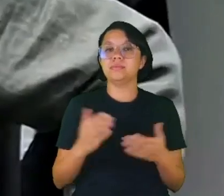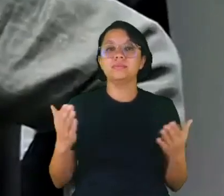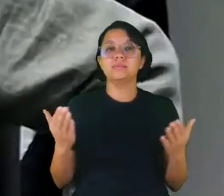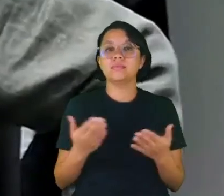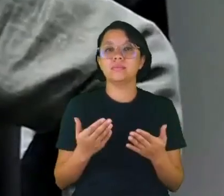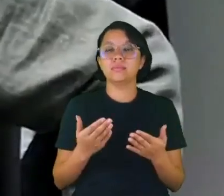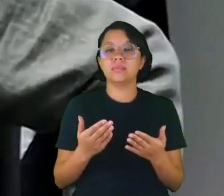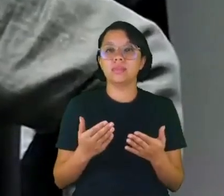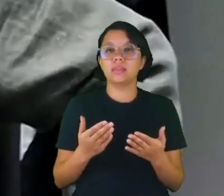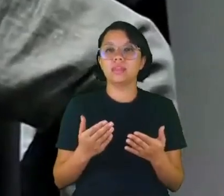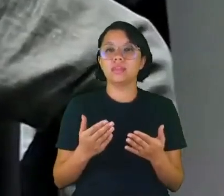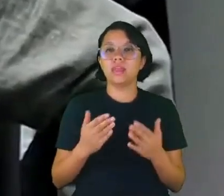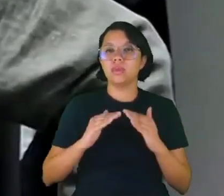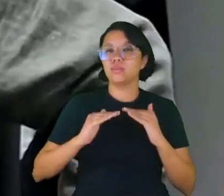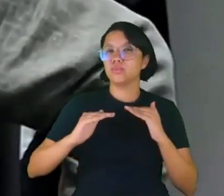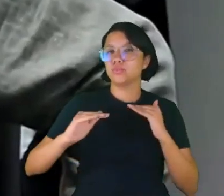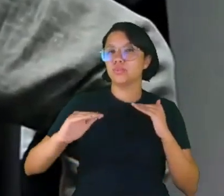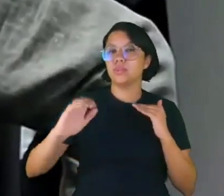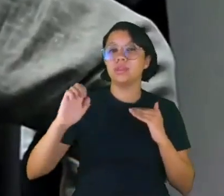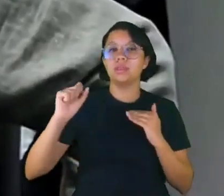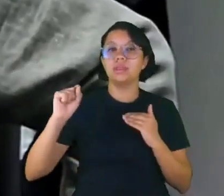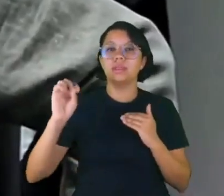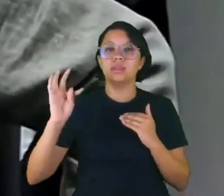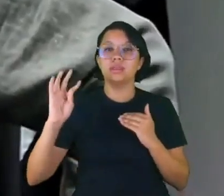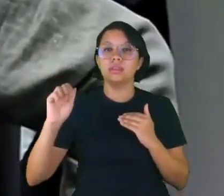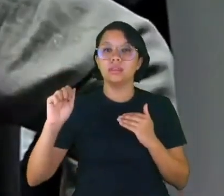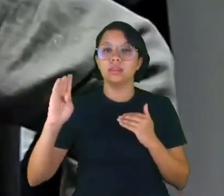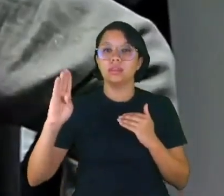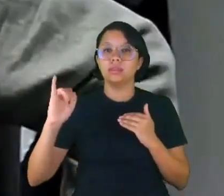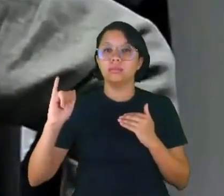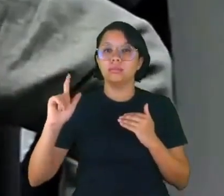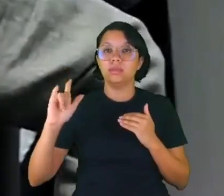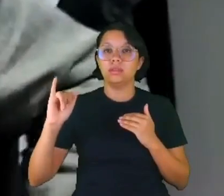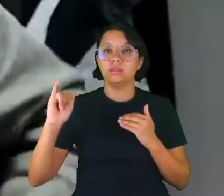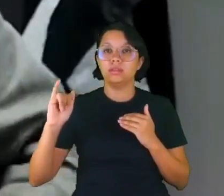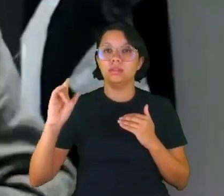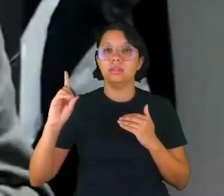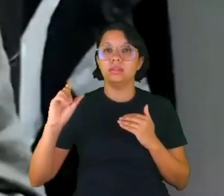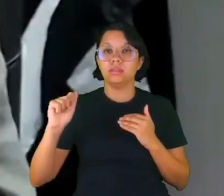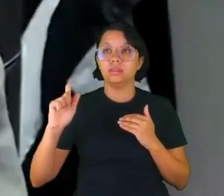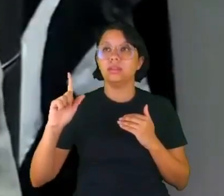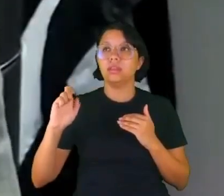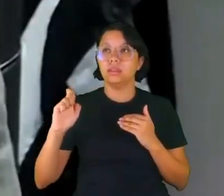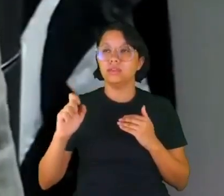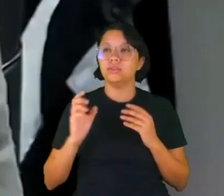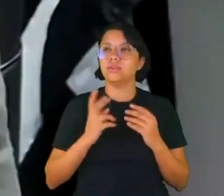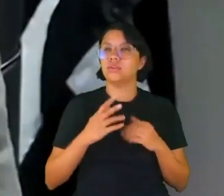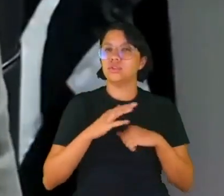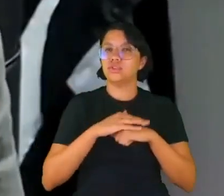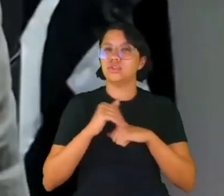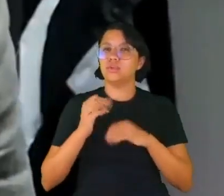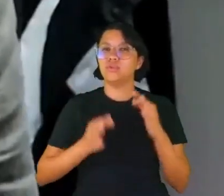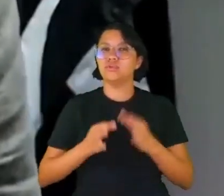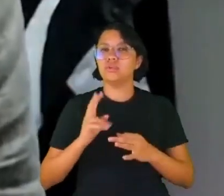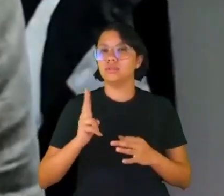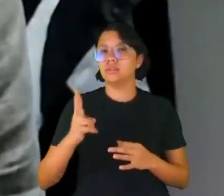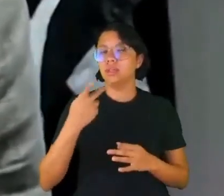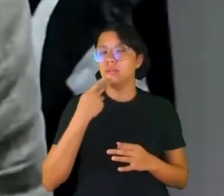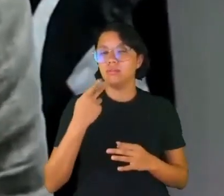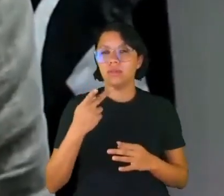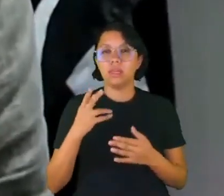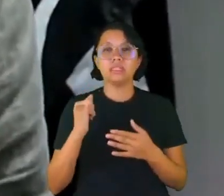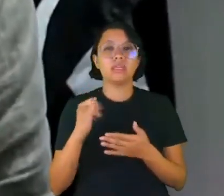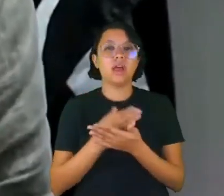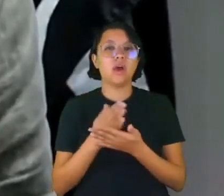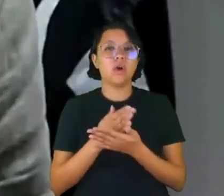Essa estabilidade vai ser chamado judiciário sempre a se pronunciar em razão de alguma coisa que acontece de